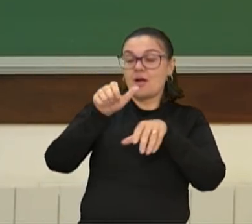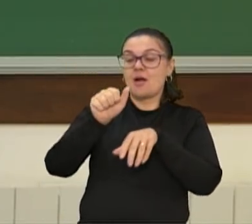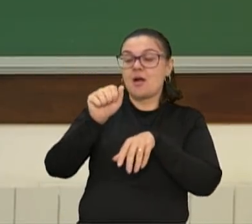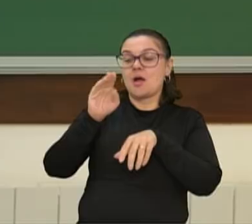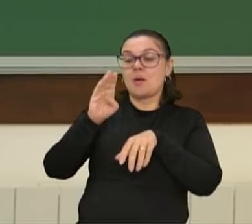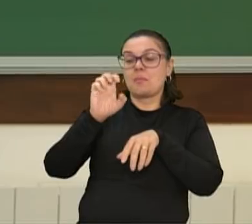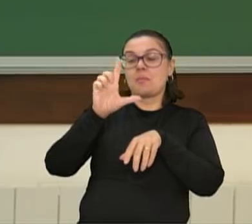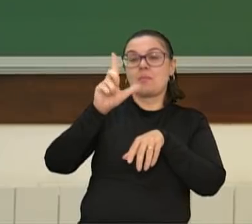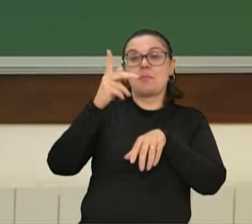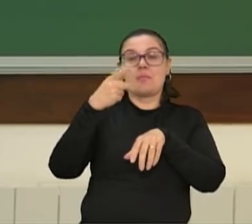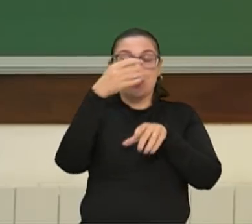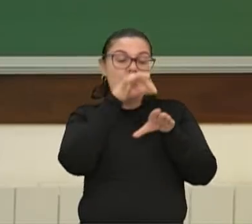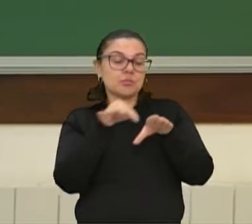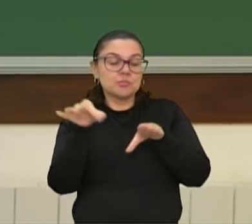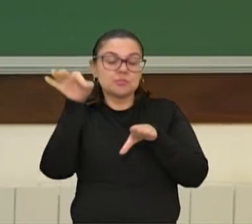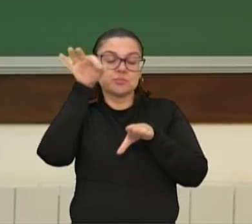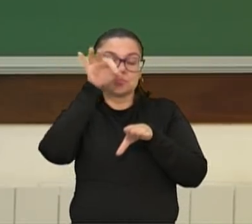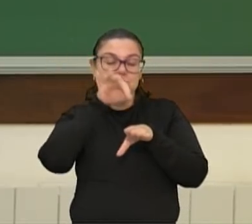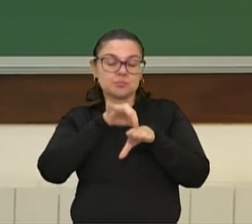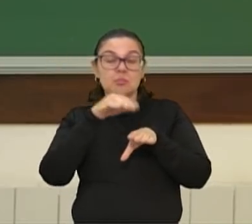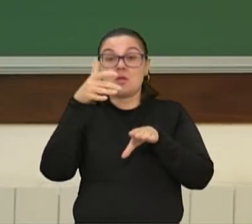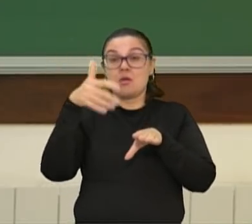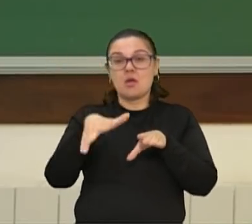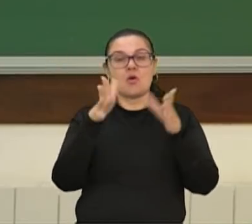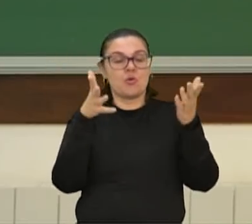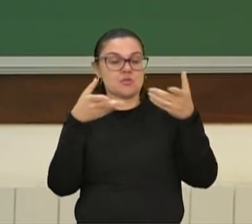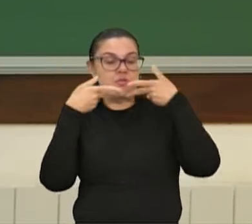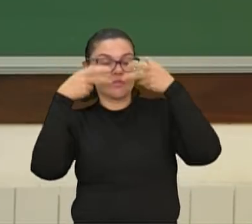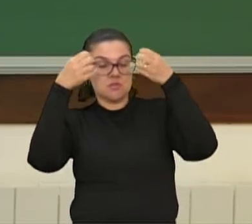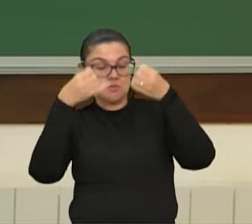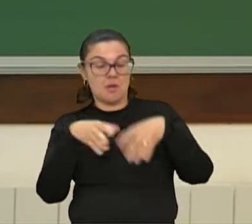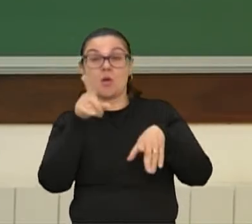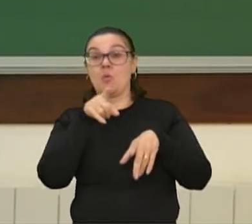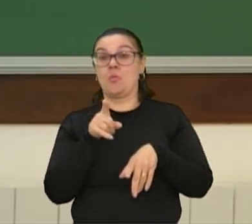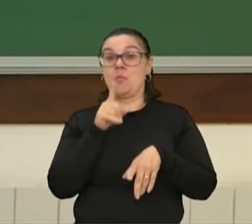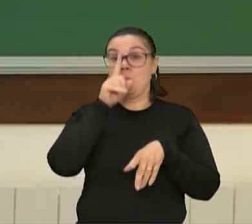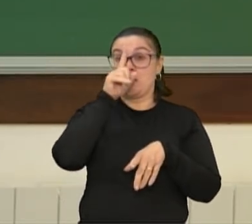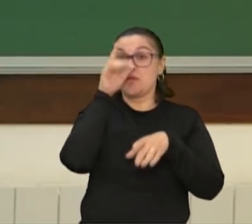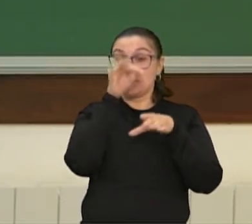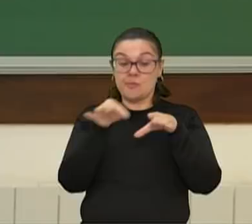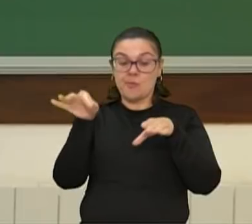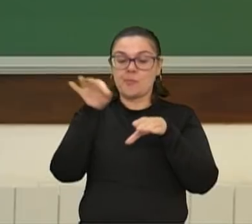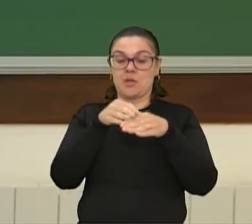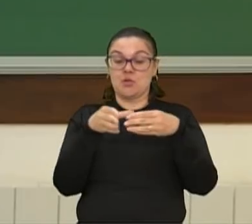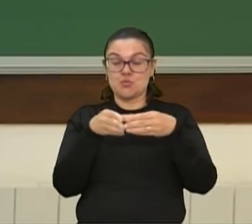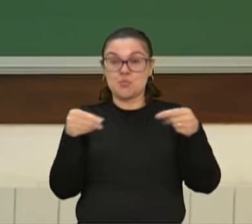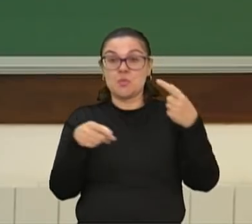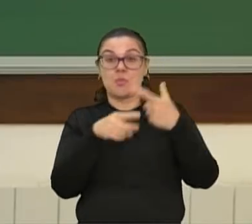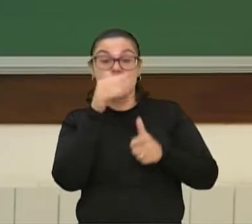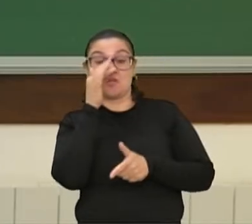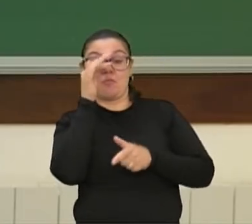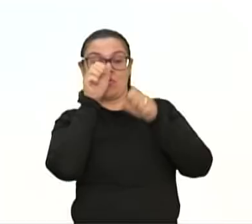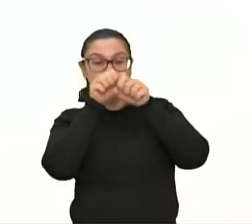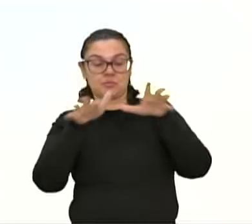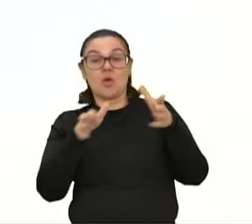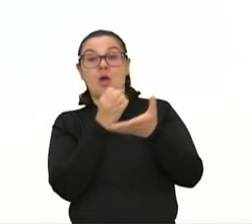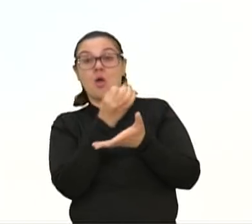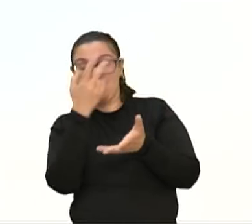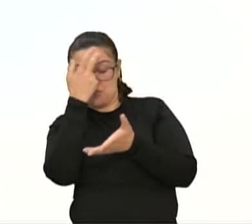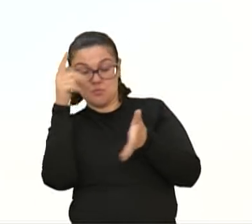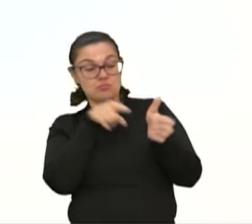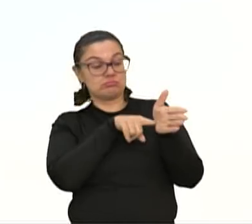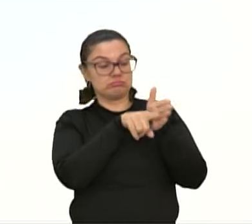na natureza. Né? Hoje já falamos tanto aí do risco das abelhas em extinção, e aí alguns